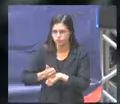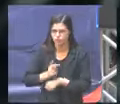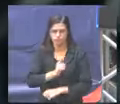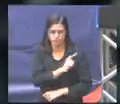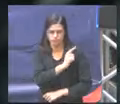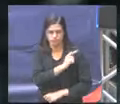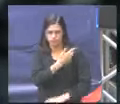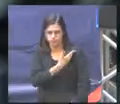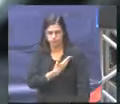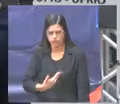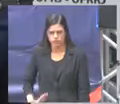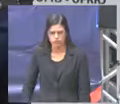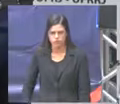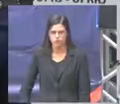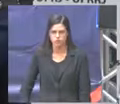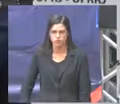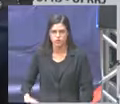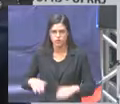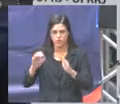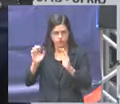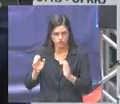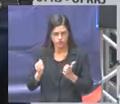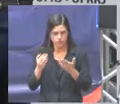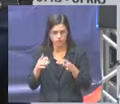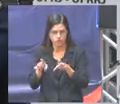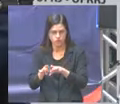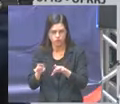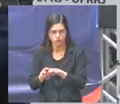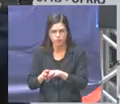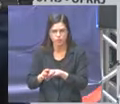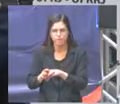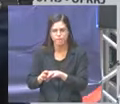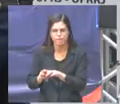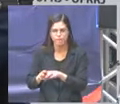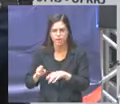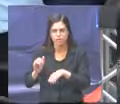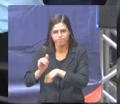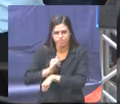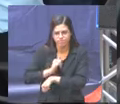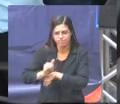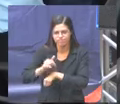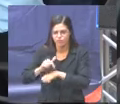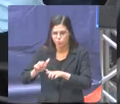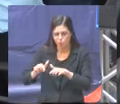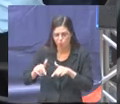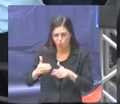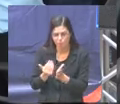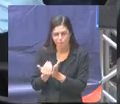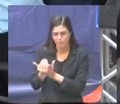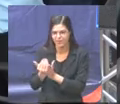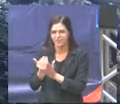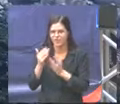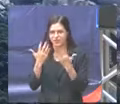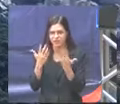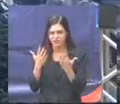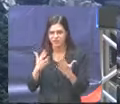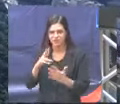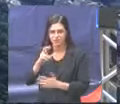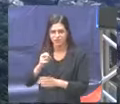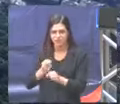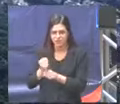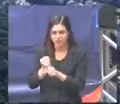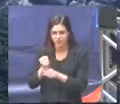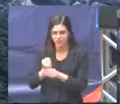pública. Este evento é também uma maneira de iniciar a celebração dos 50 anos da fusão do Estado